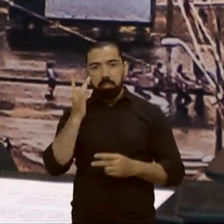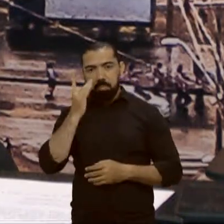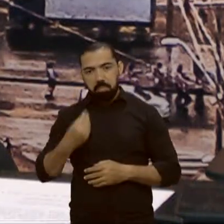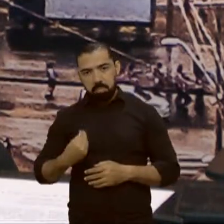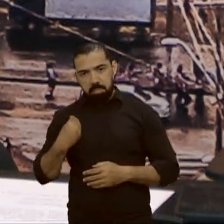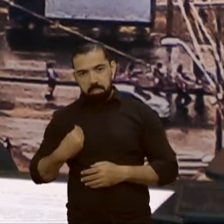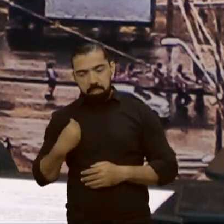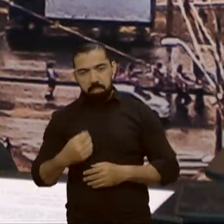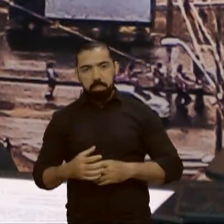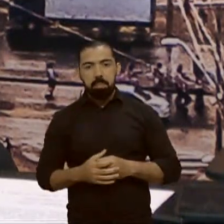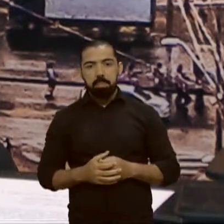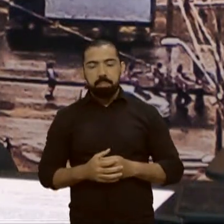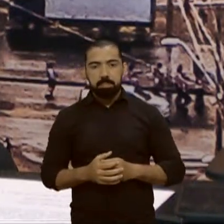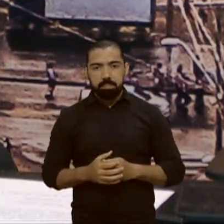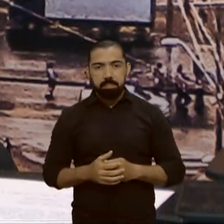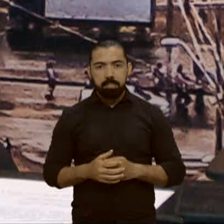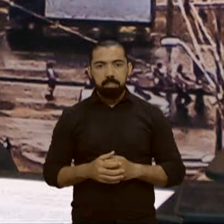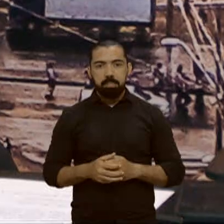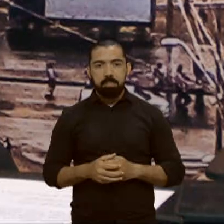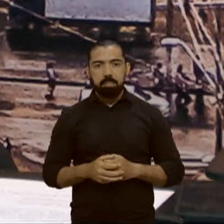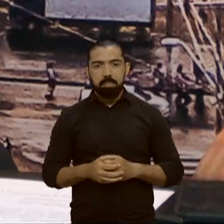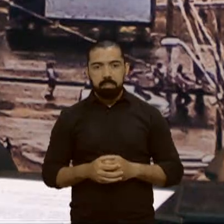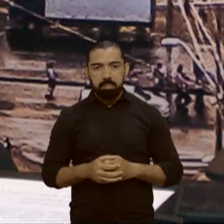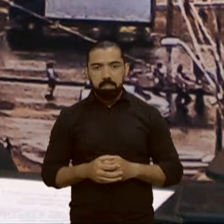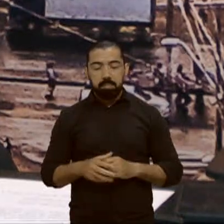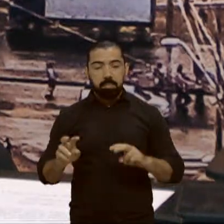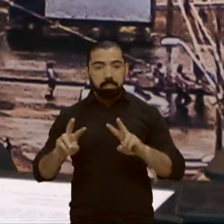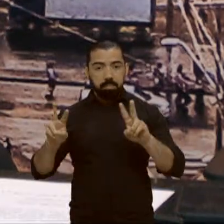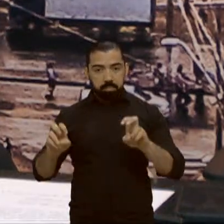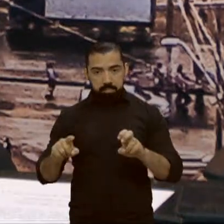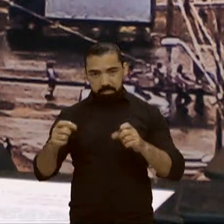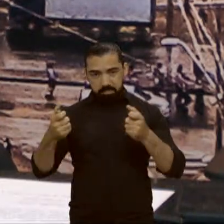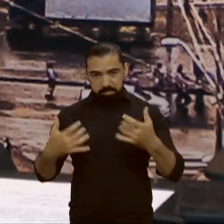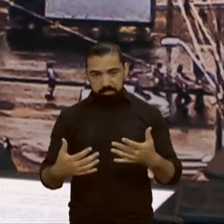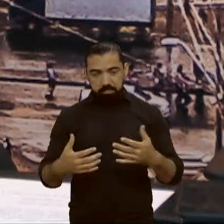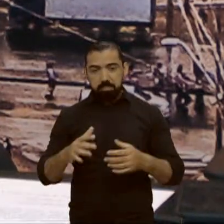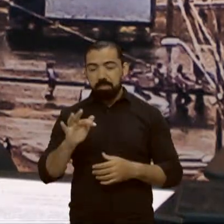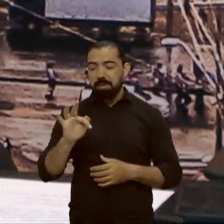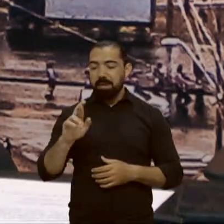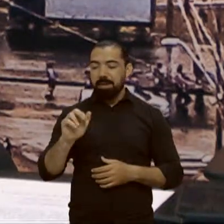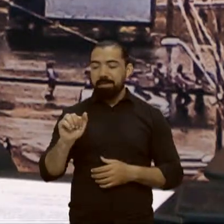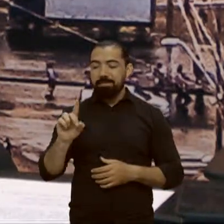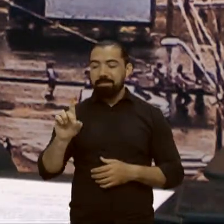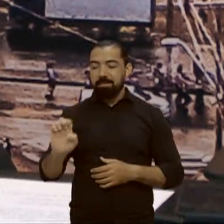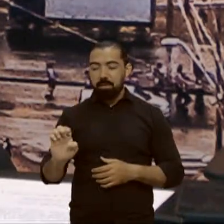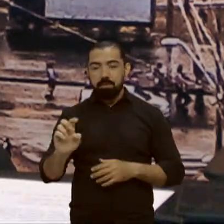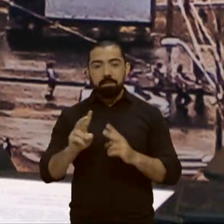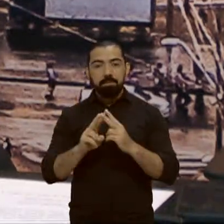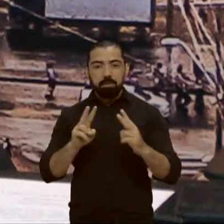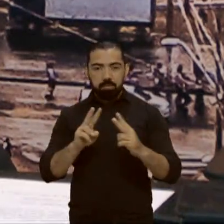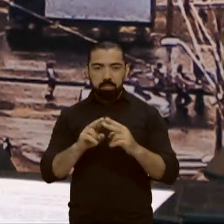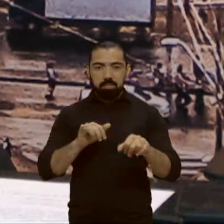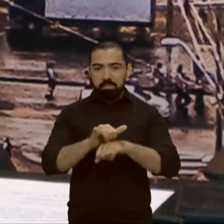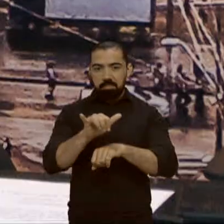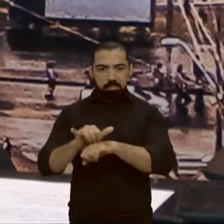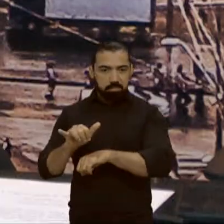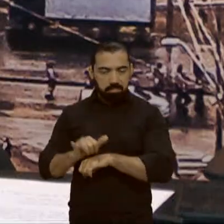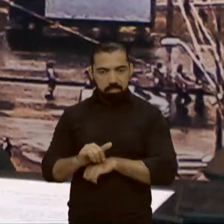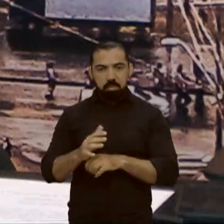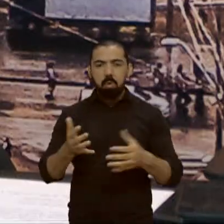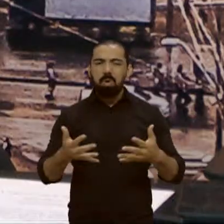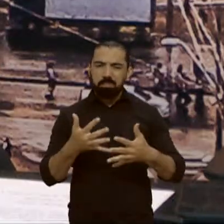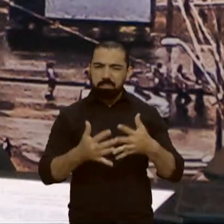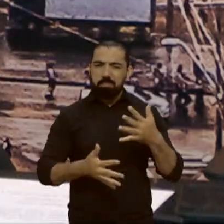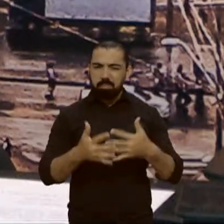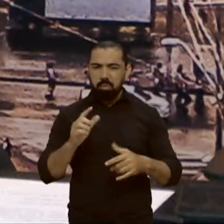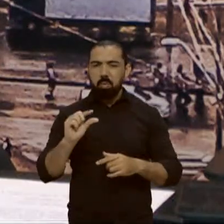fisicamente. Quanto à questão das fraudes virtuais, hoje, por exemplo, há uma confusão